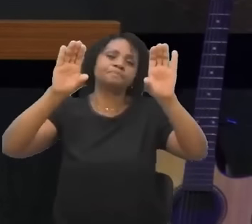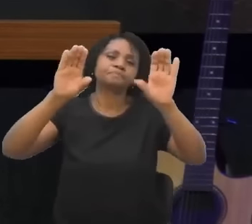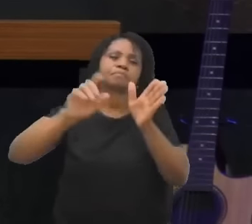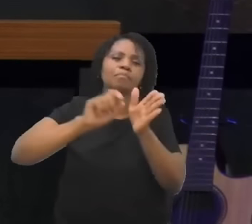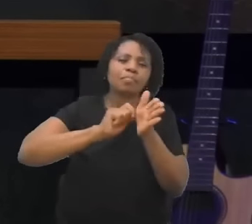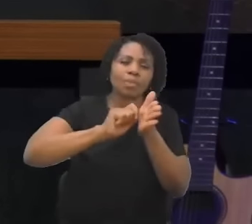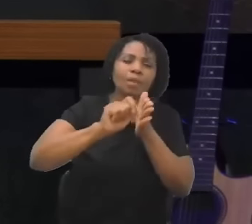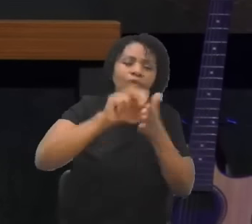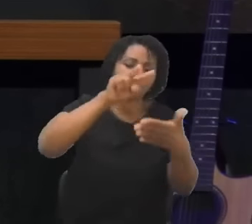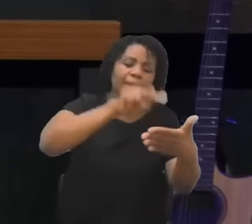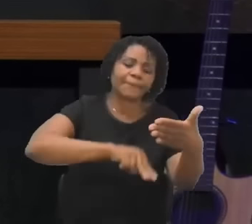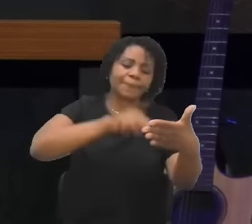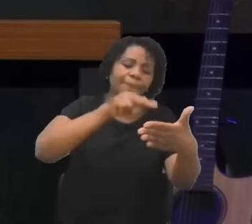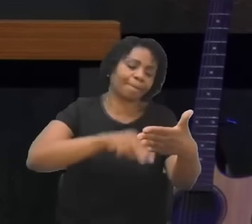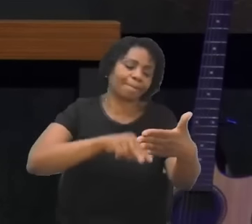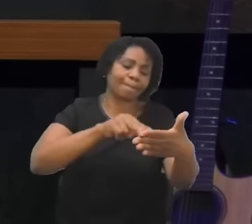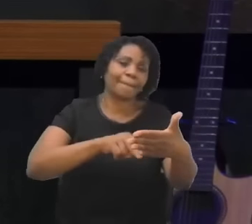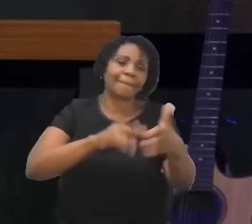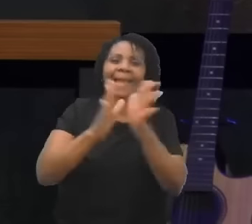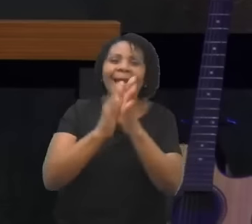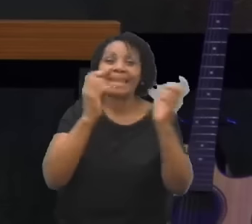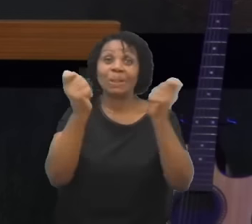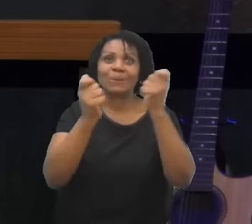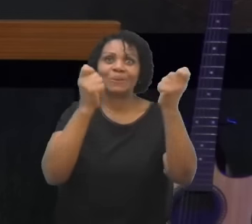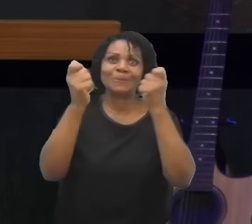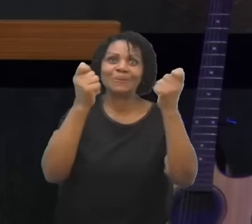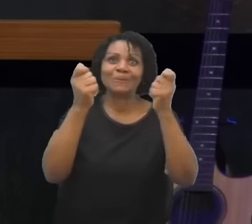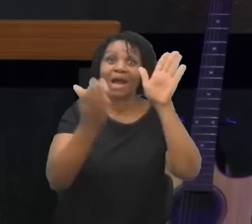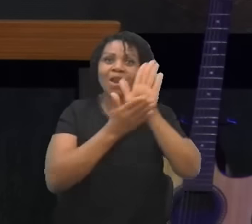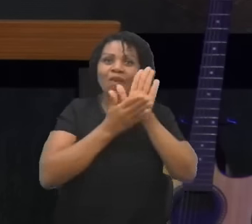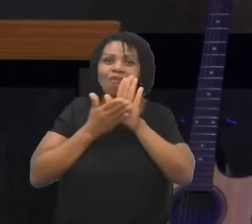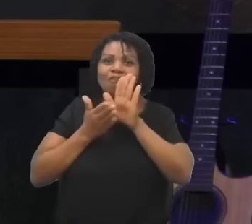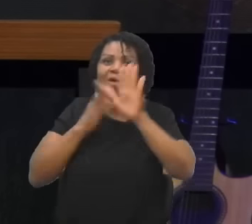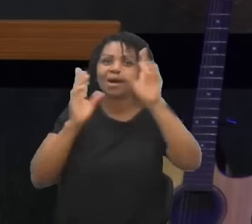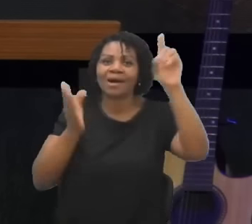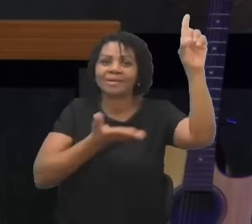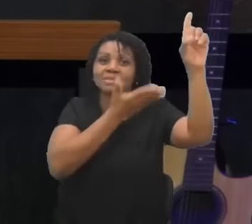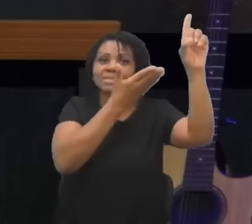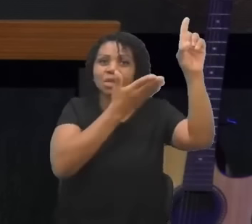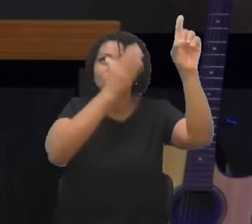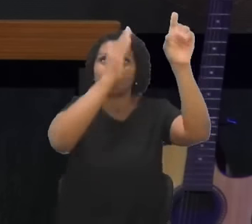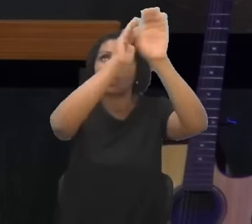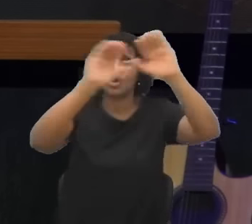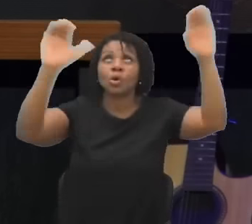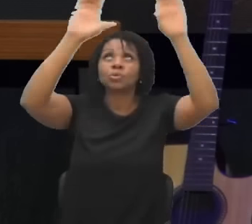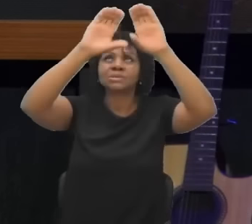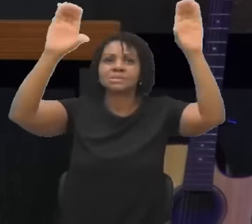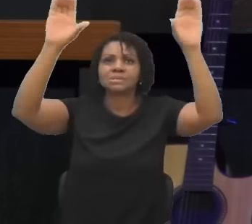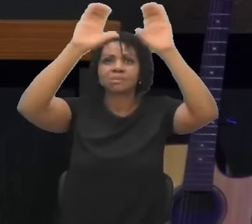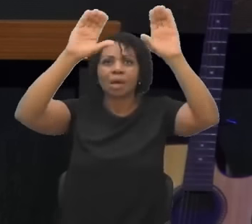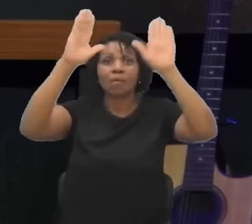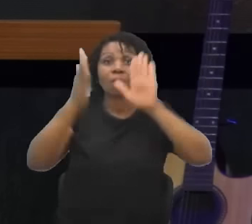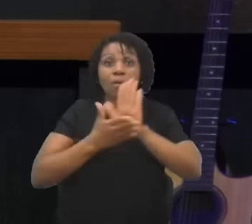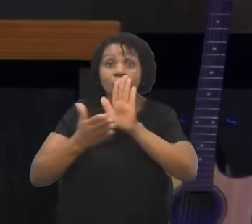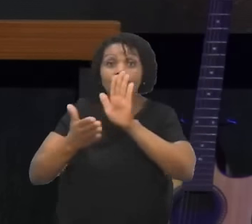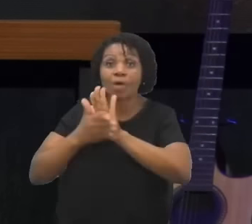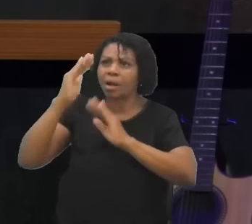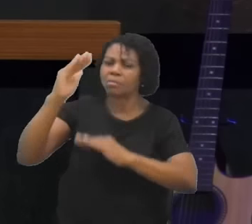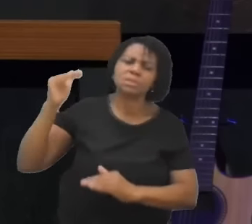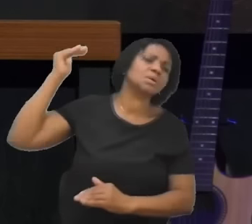Salmo 148. Aleluia! Louvai ao Senhor do alto dos céus, louvai-o